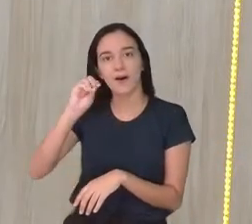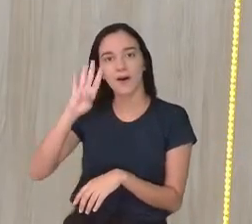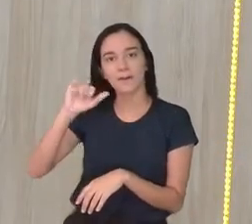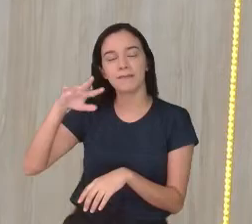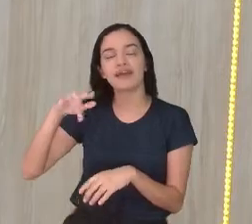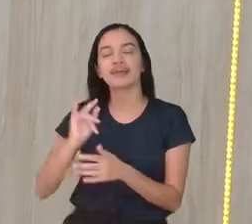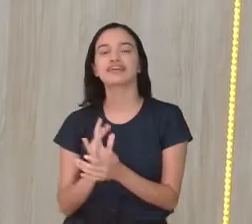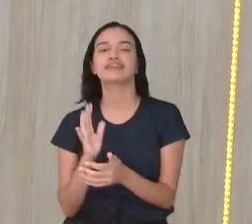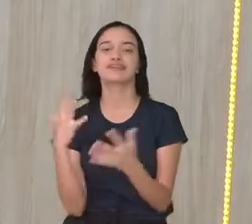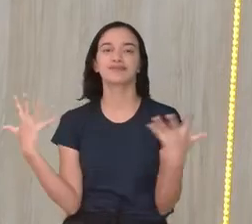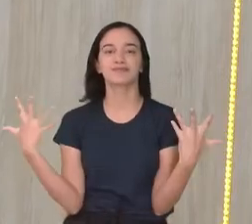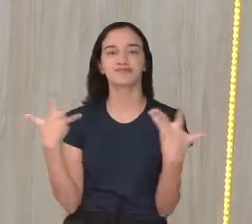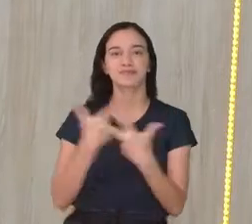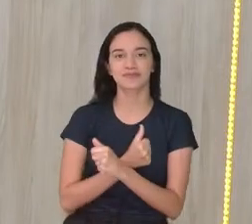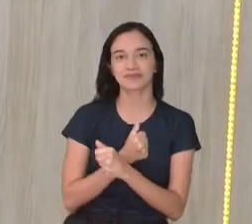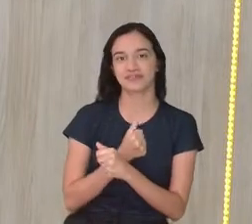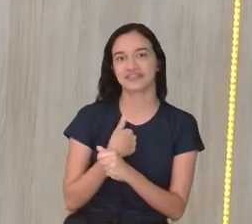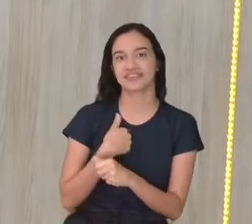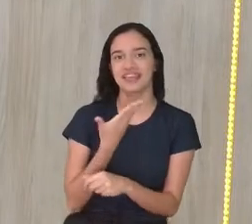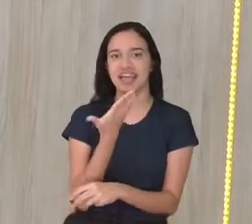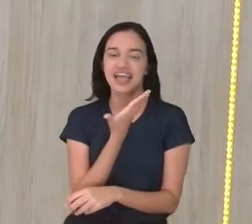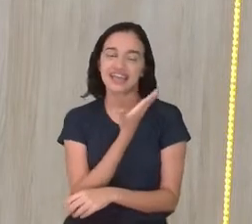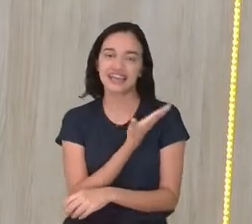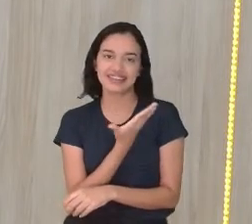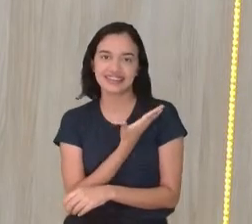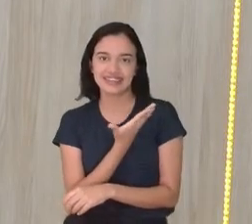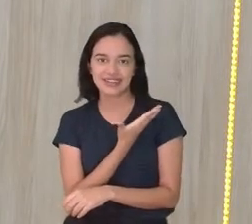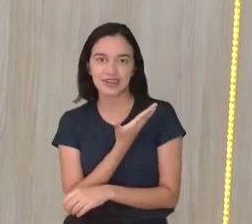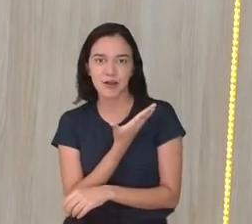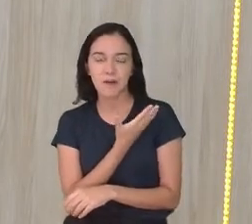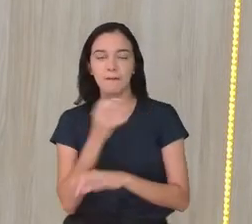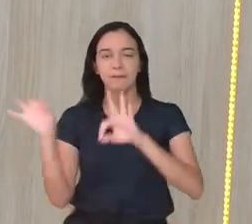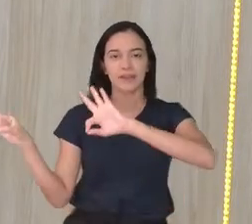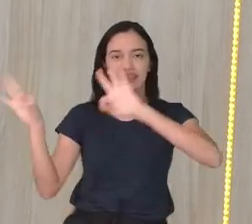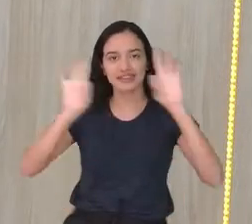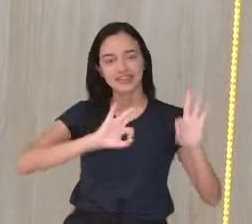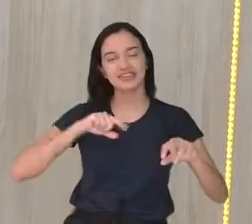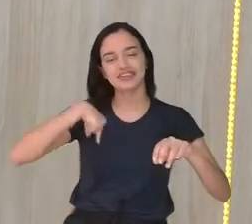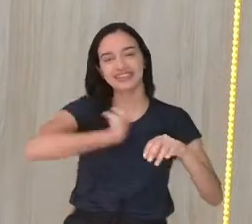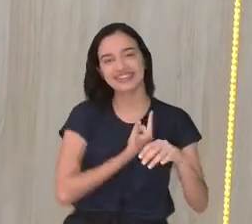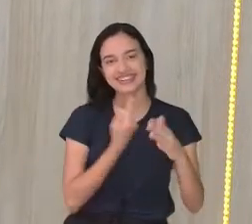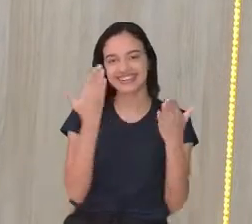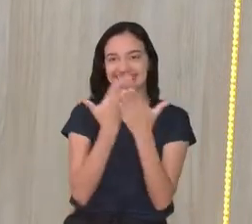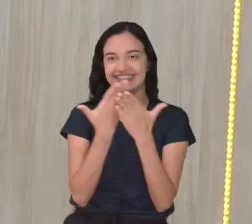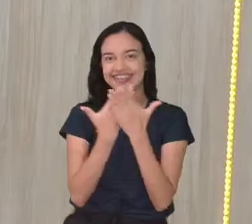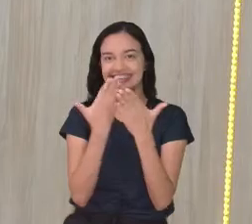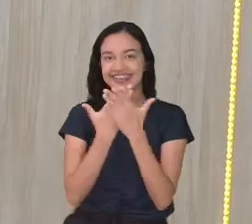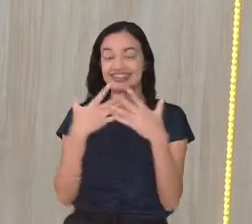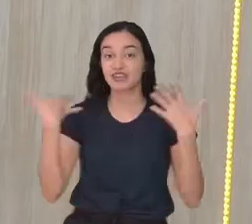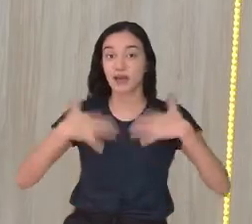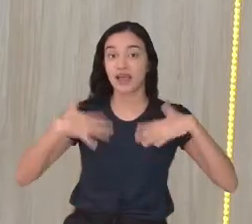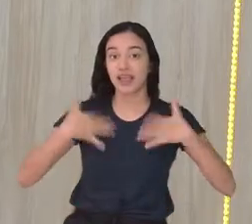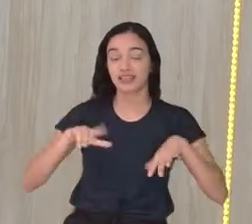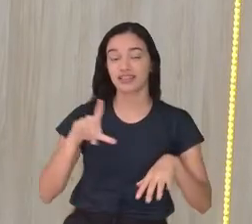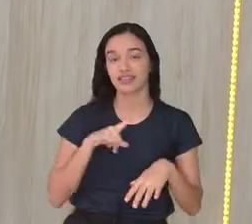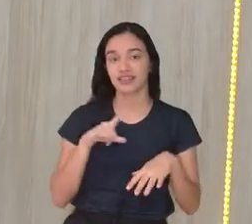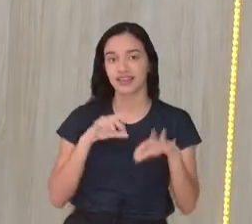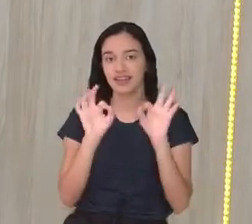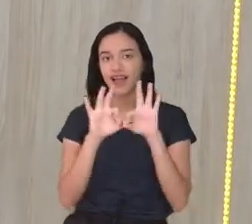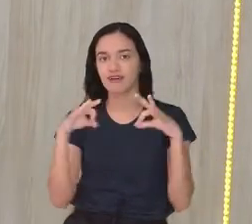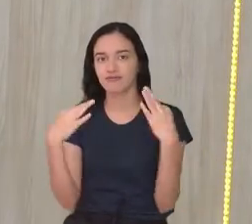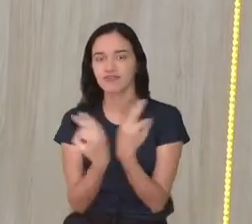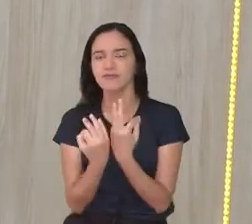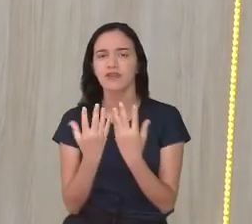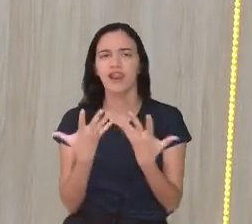maravilhosa. Roberta é amiga da nossa Midian aqui, viu? Assistindo a nossa aula. Eita, tem a família também, né? Bora,